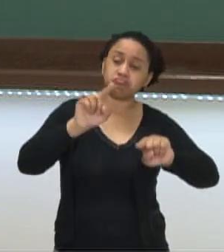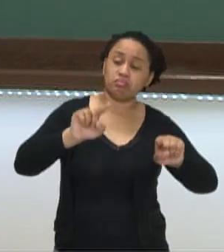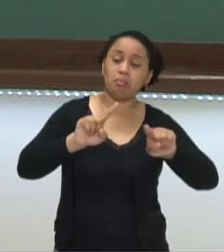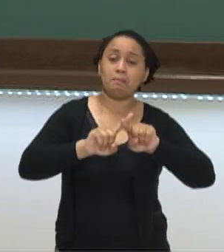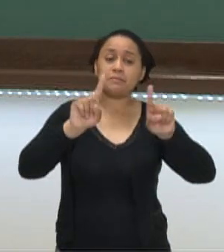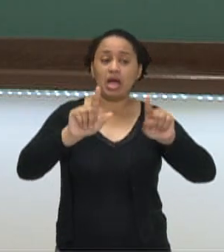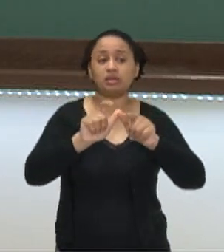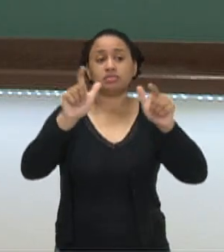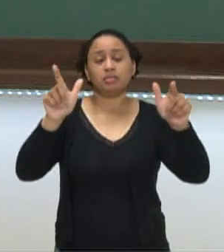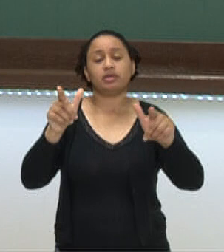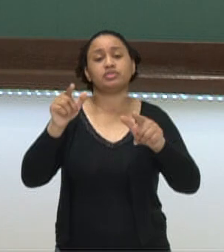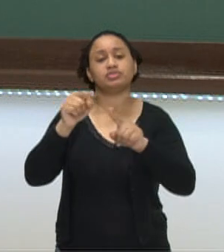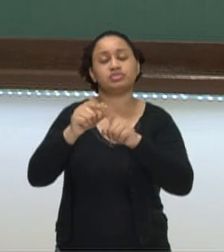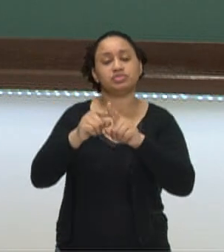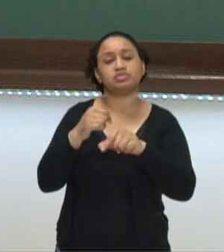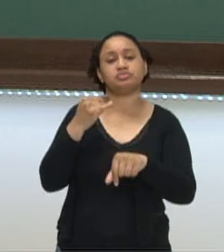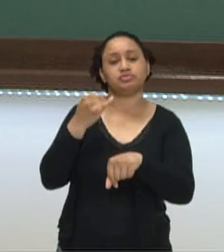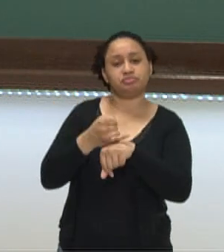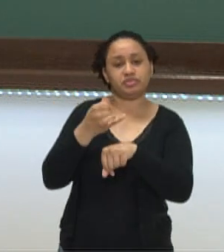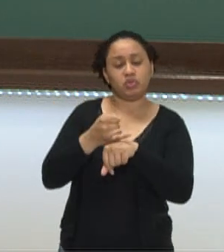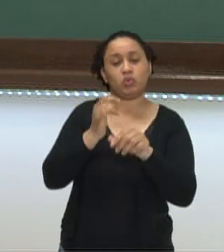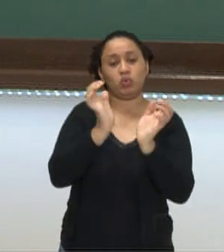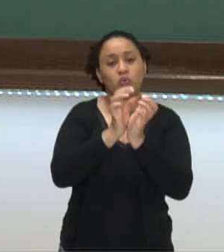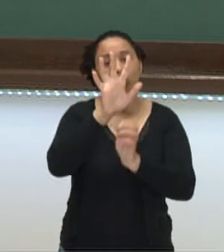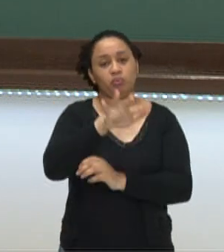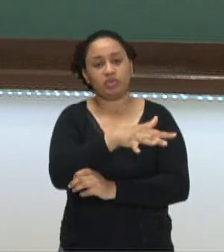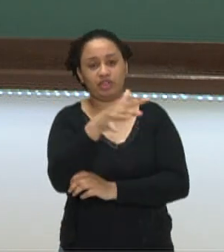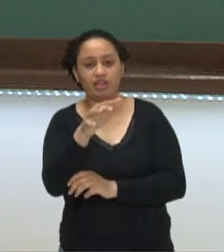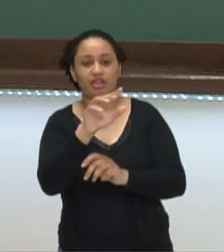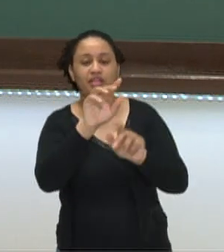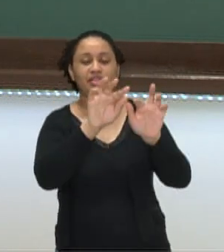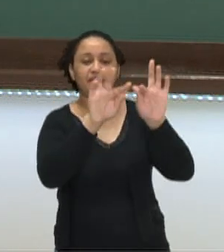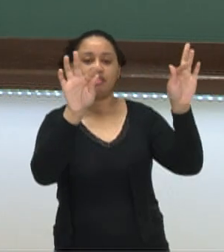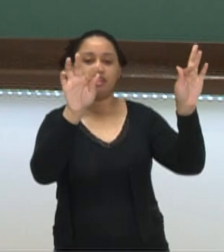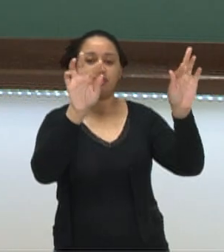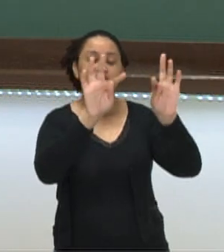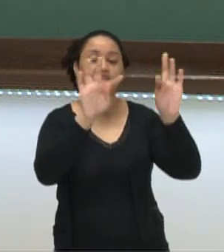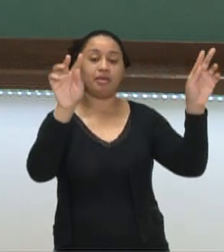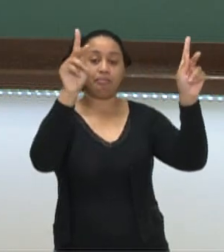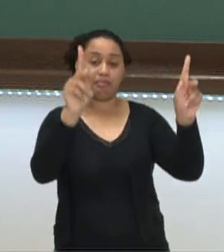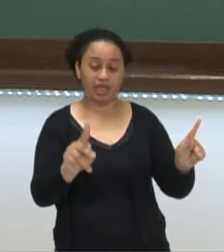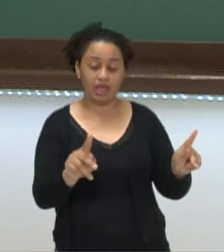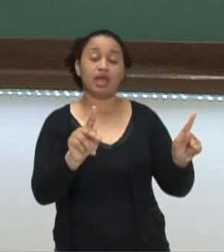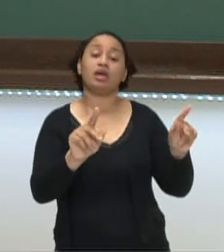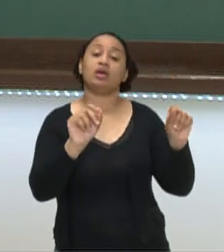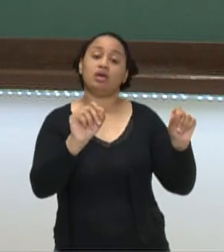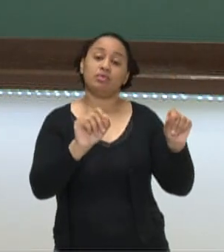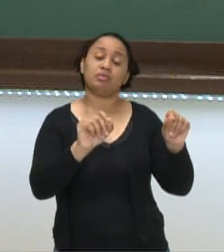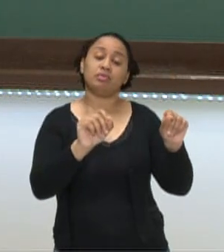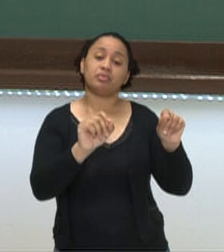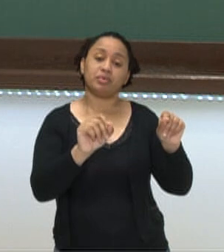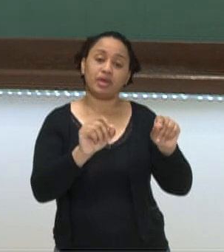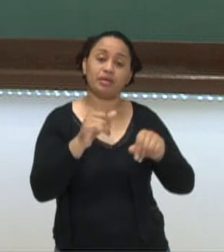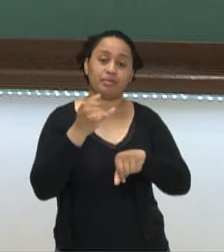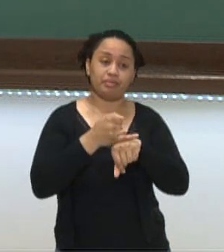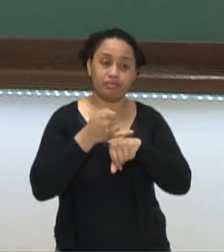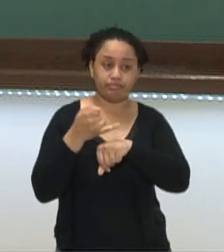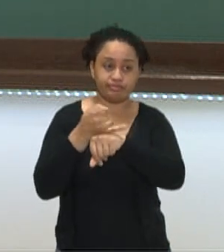são metais, são lá do grupo dos metais da tabela periódica. Mas como que é feita